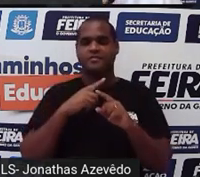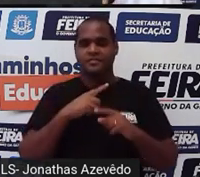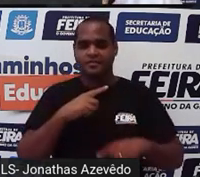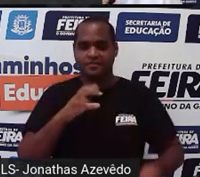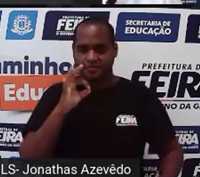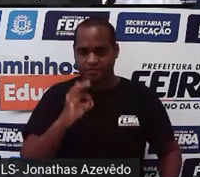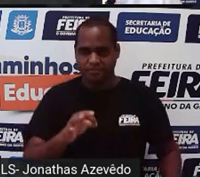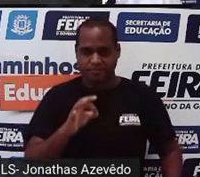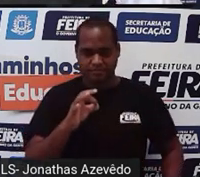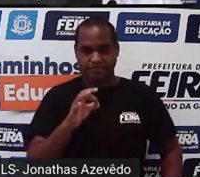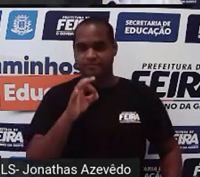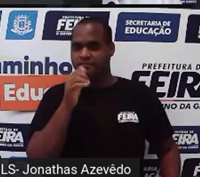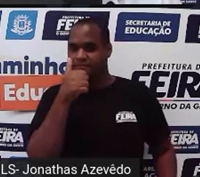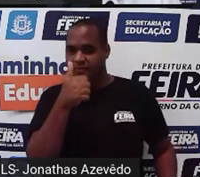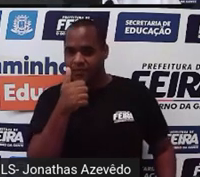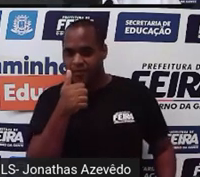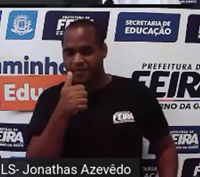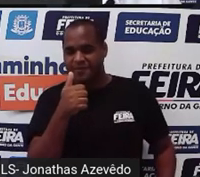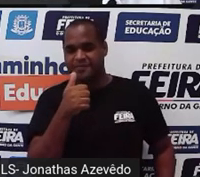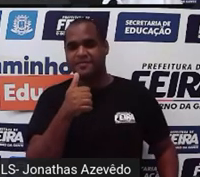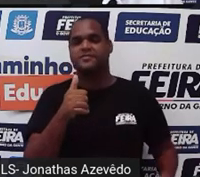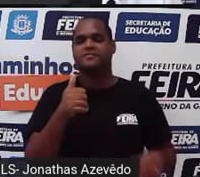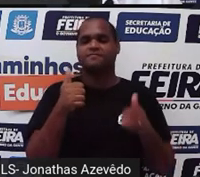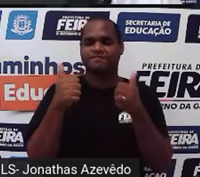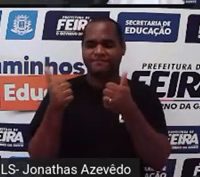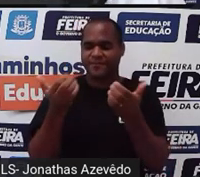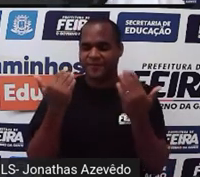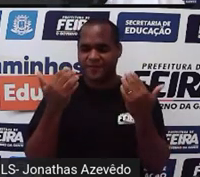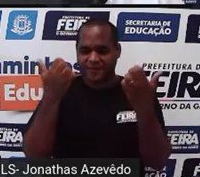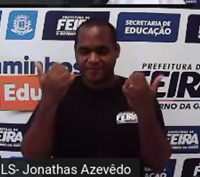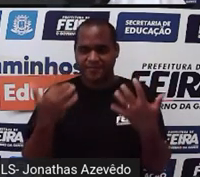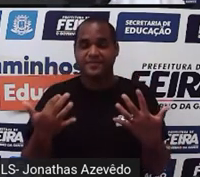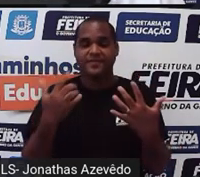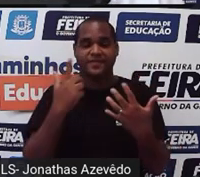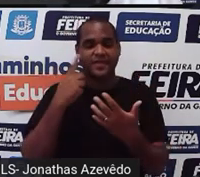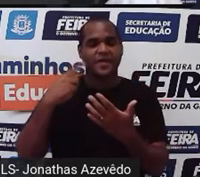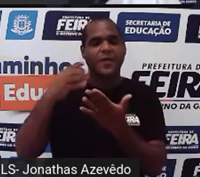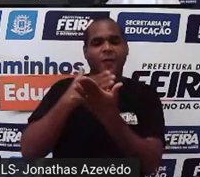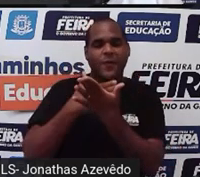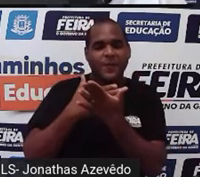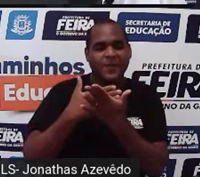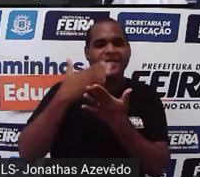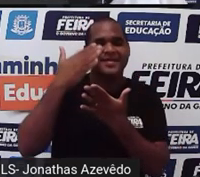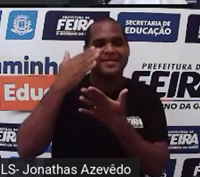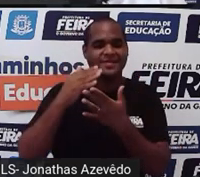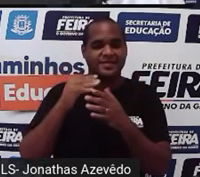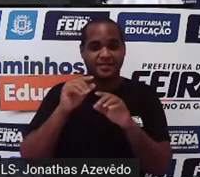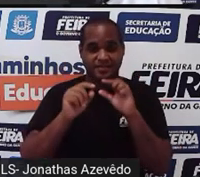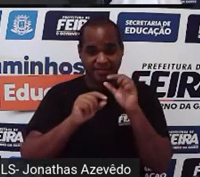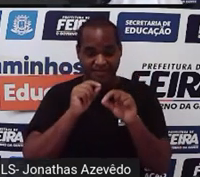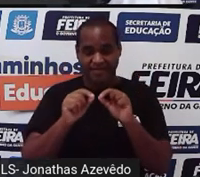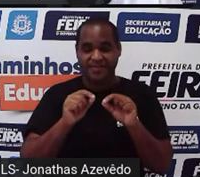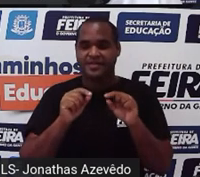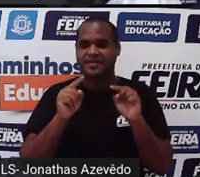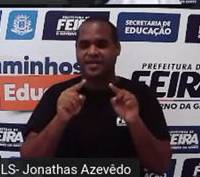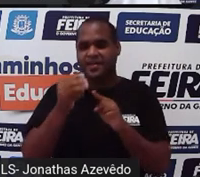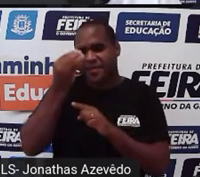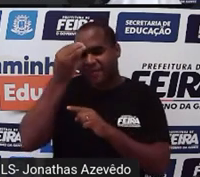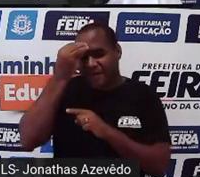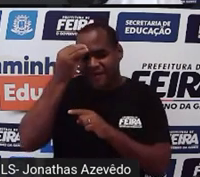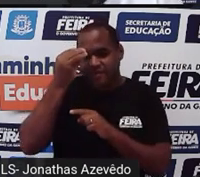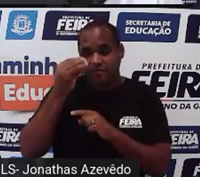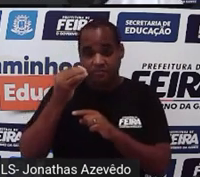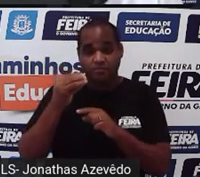certo Bacana Então vamos lá né e vamos começar a fazendo um exercício de memória